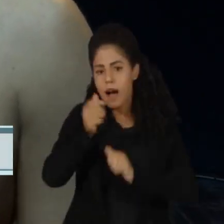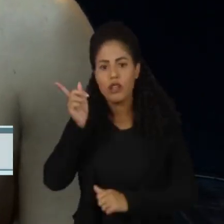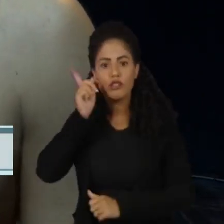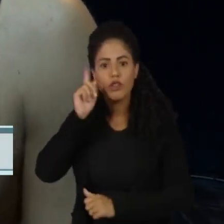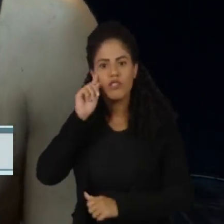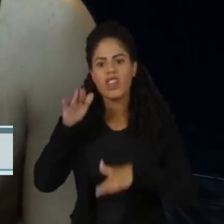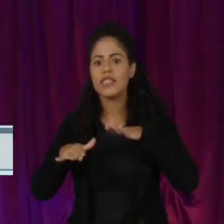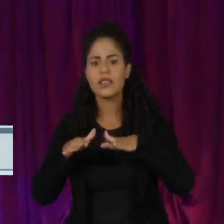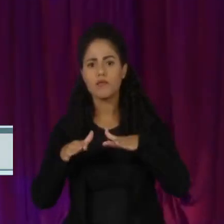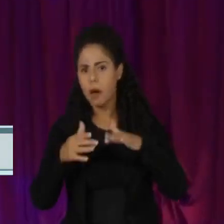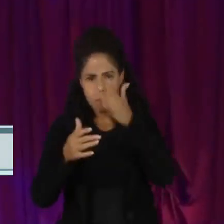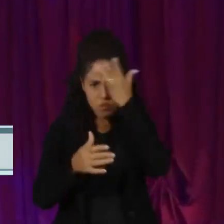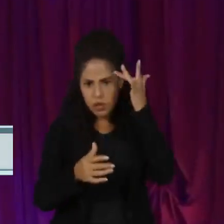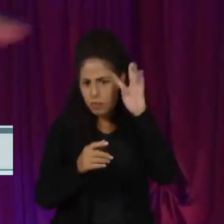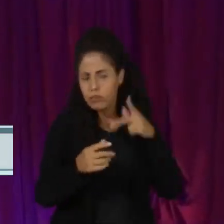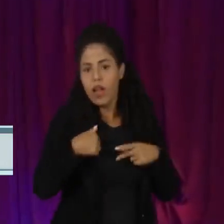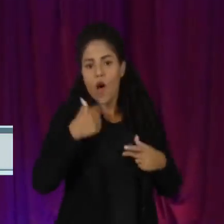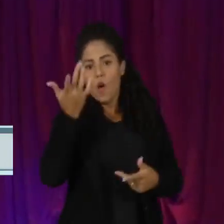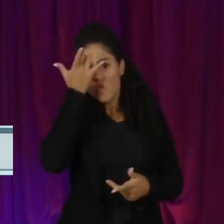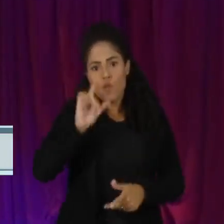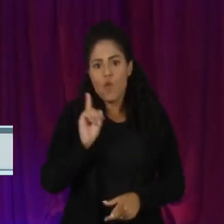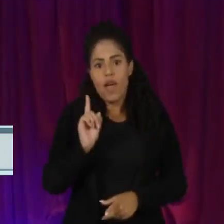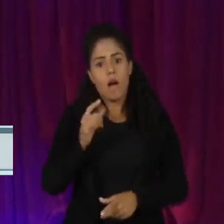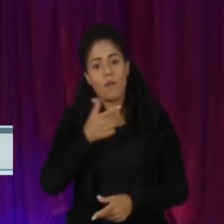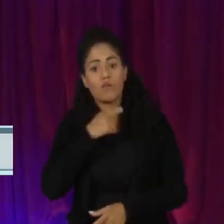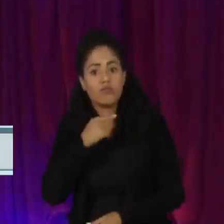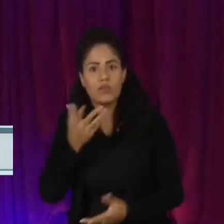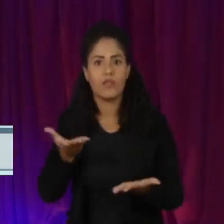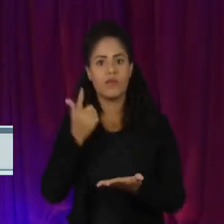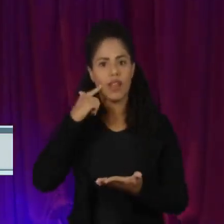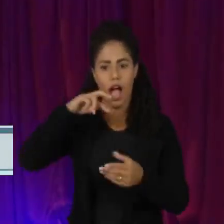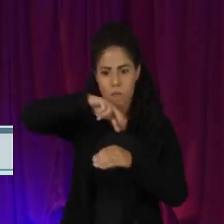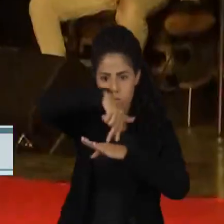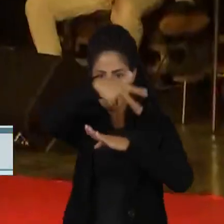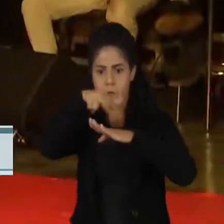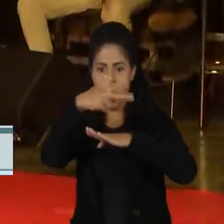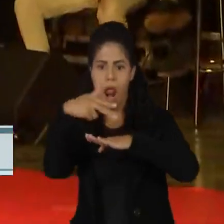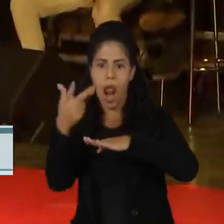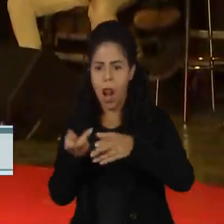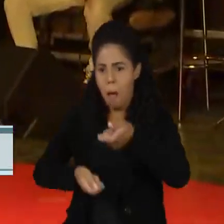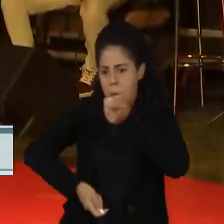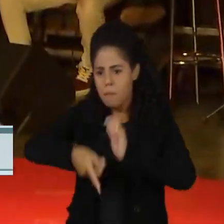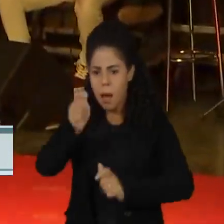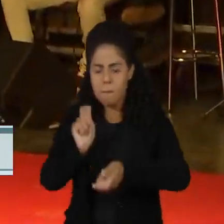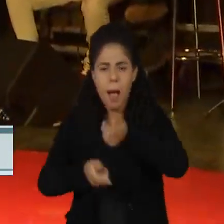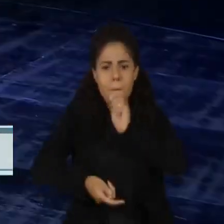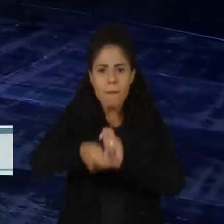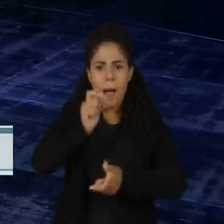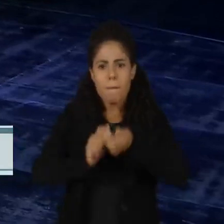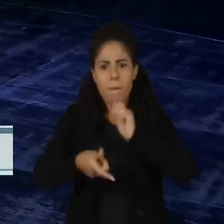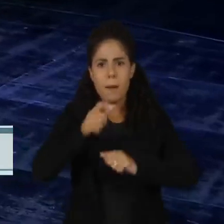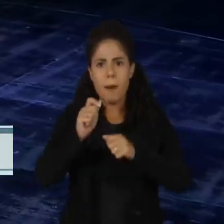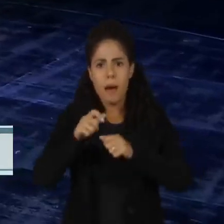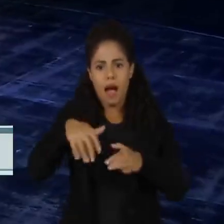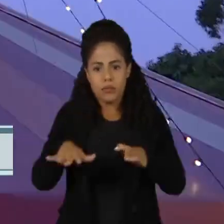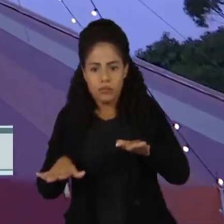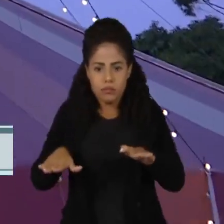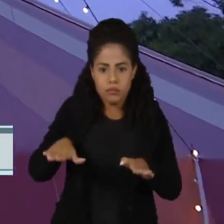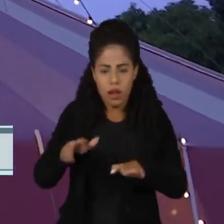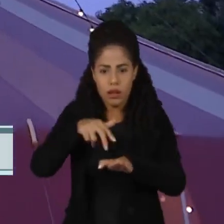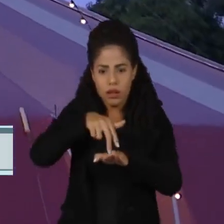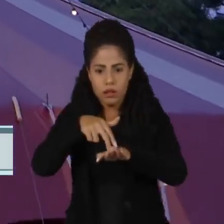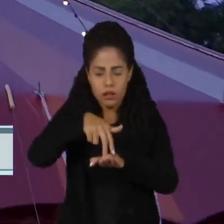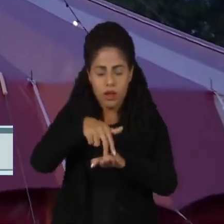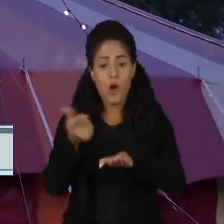não fazem. Botar o pé atrás da cabeça, dar um salto mortal, jogar malabares, se equilibrar em cima de objetos.